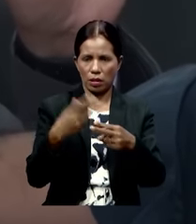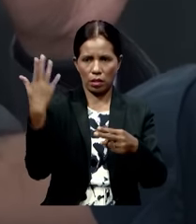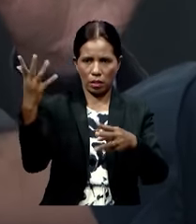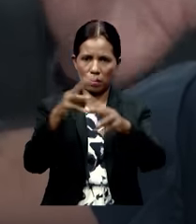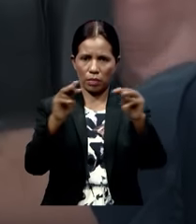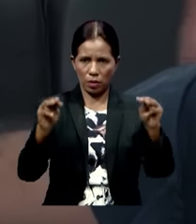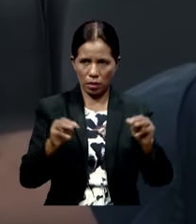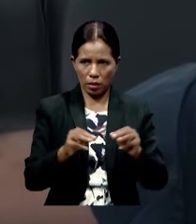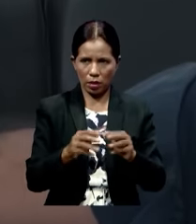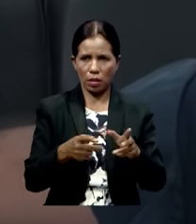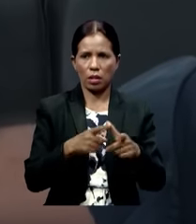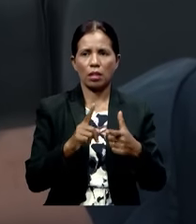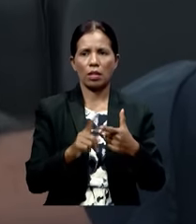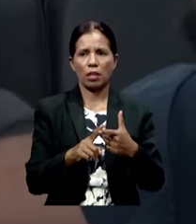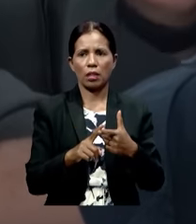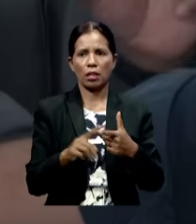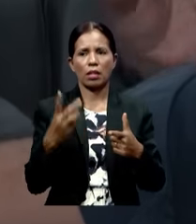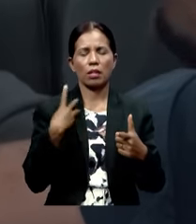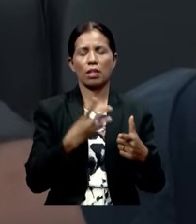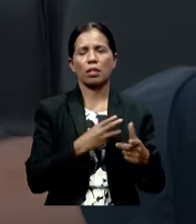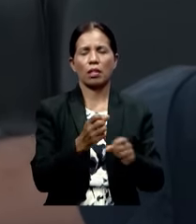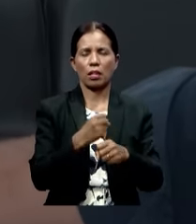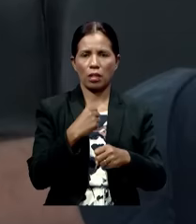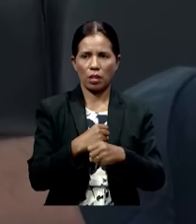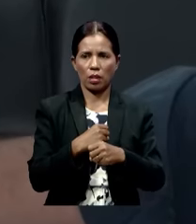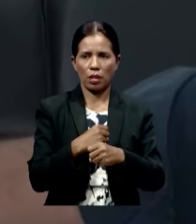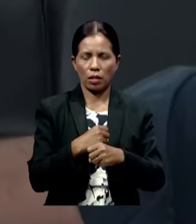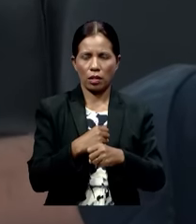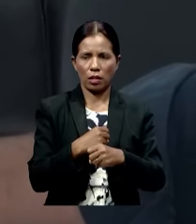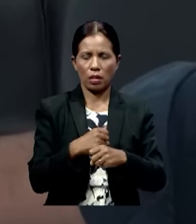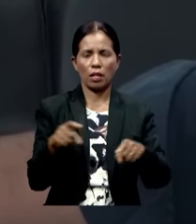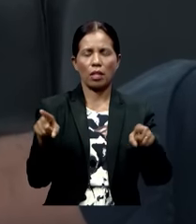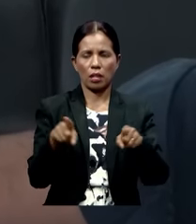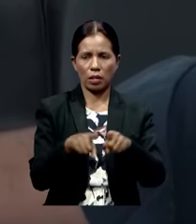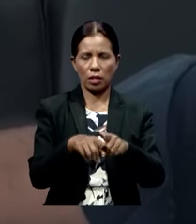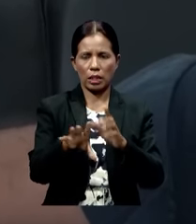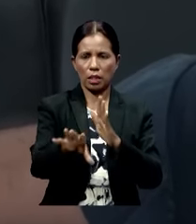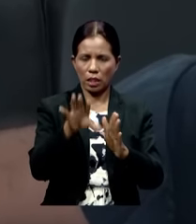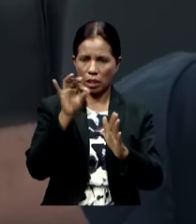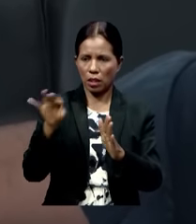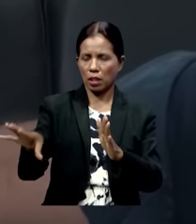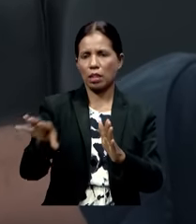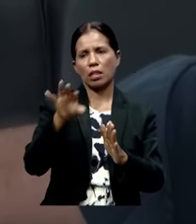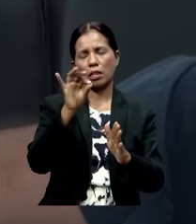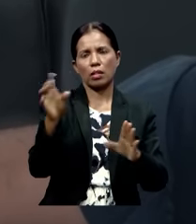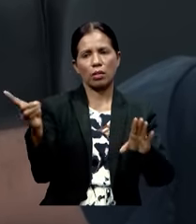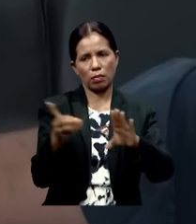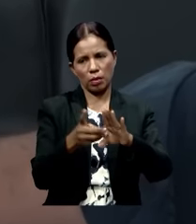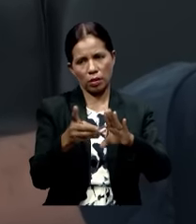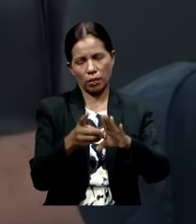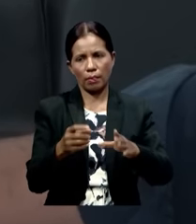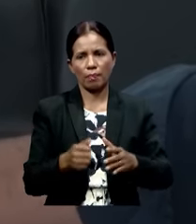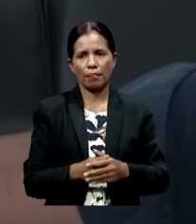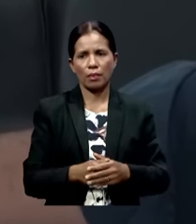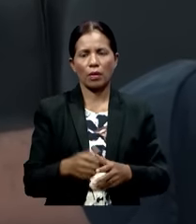município. Depois, ita halona seleção hanesan, ita seleção documentos.